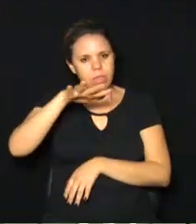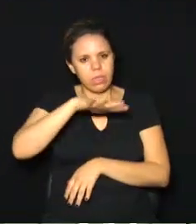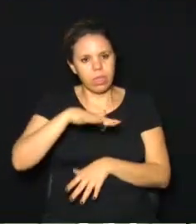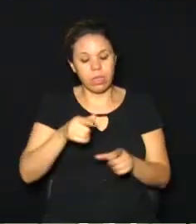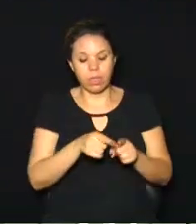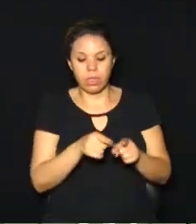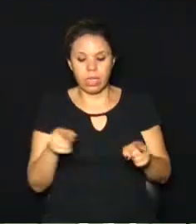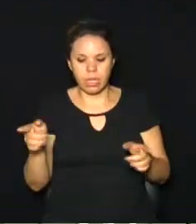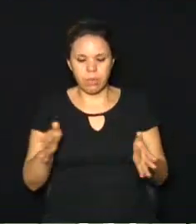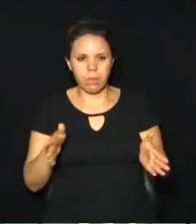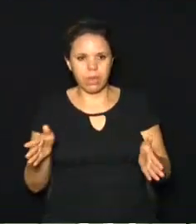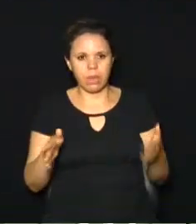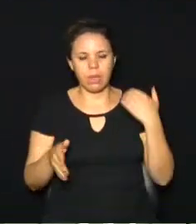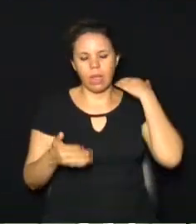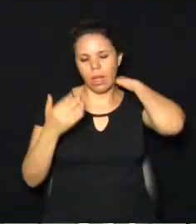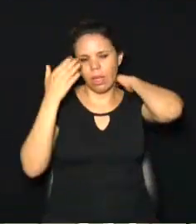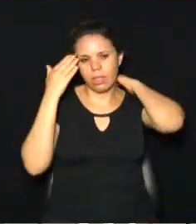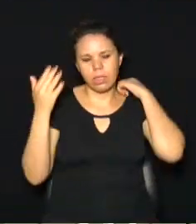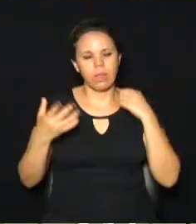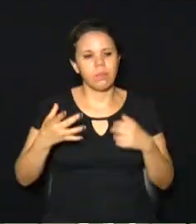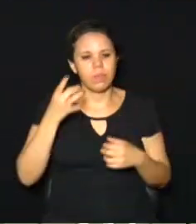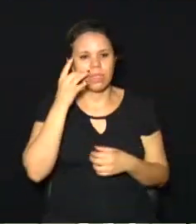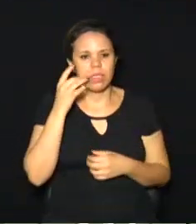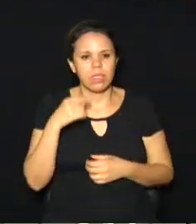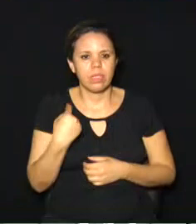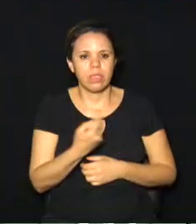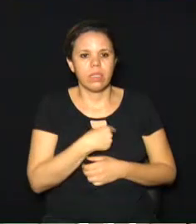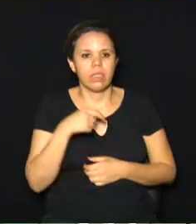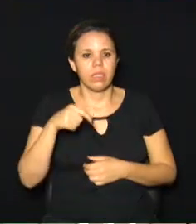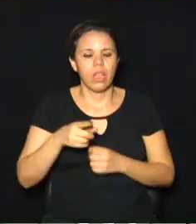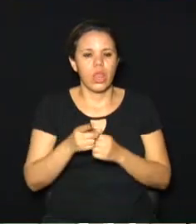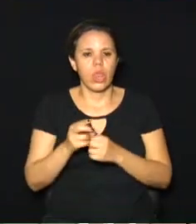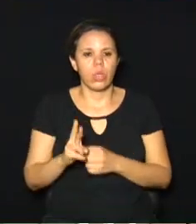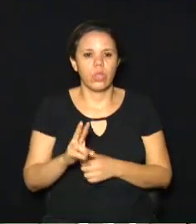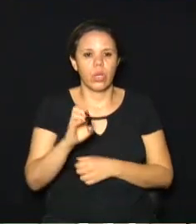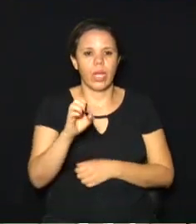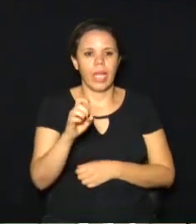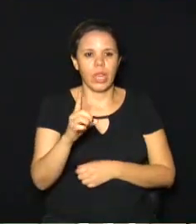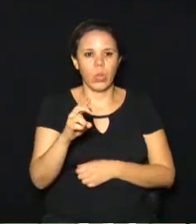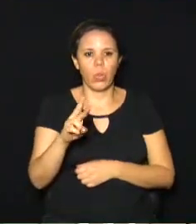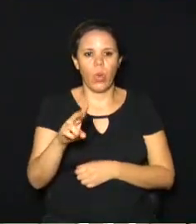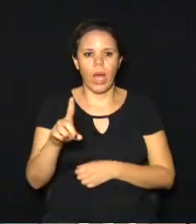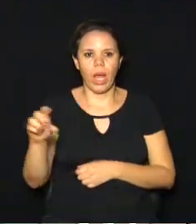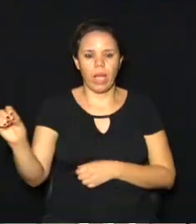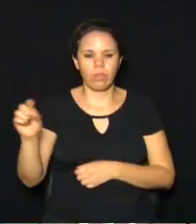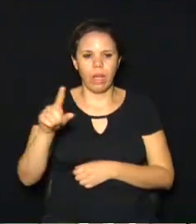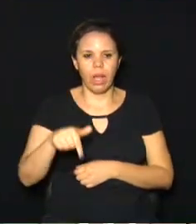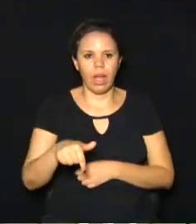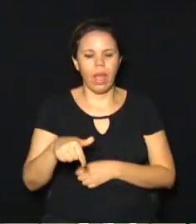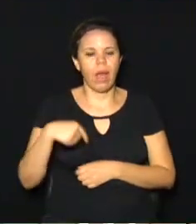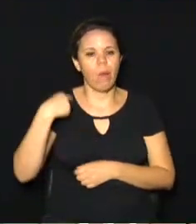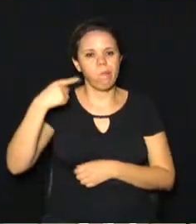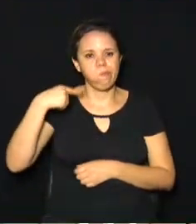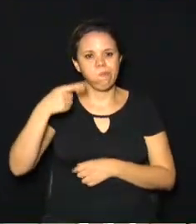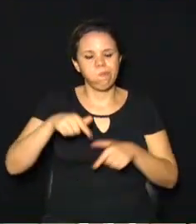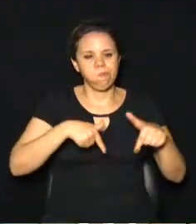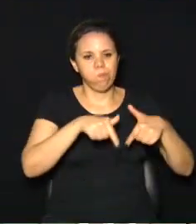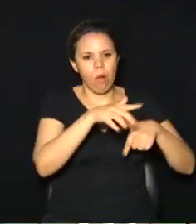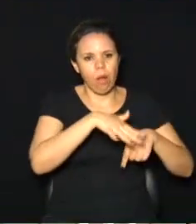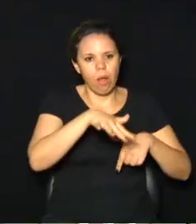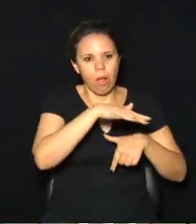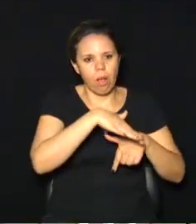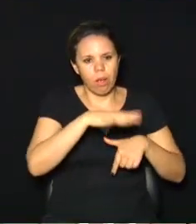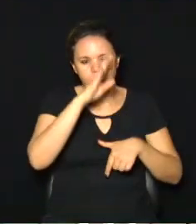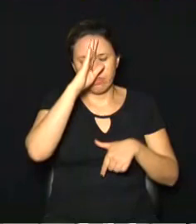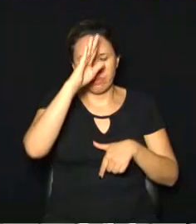quero agradecer a presença já aqui entre nós do Dr. Eduardo Luiz Angarten, que é procurador do trabalho e